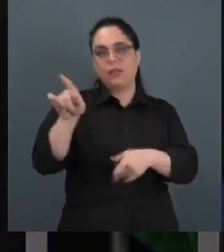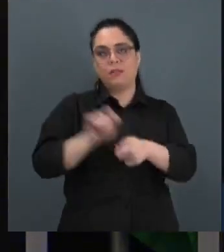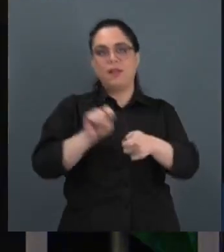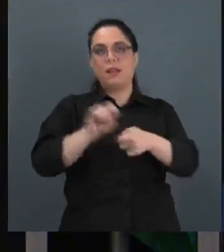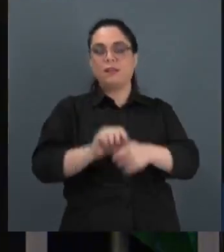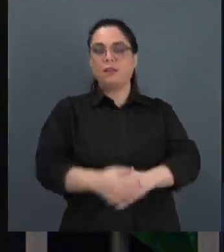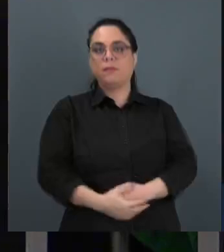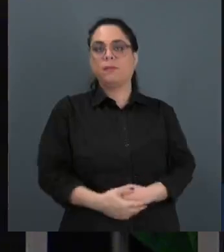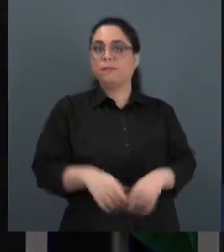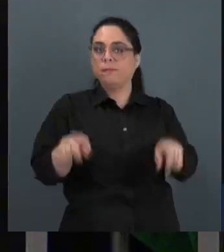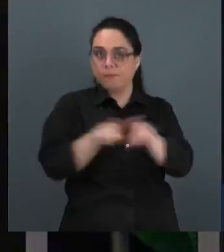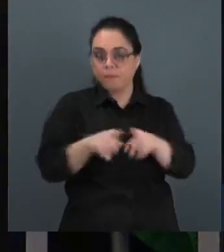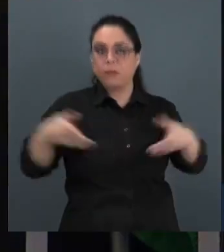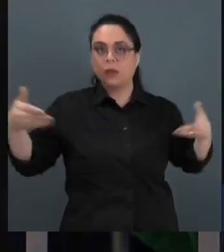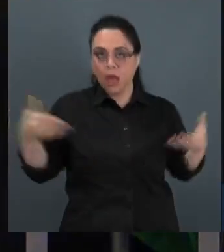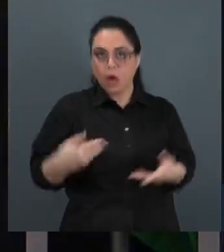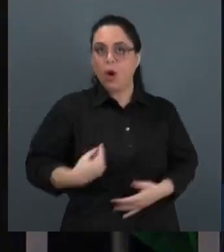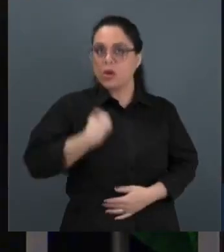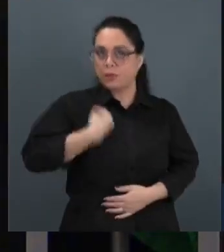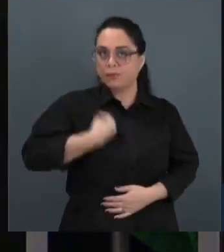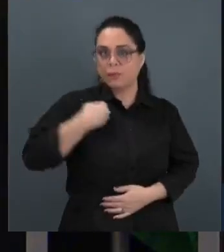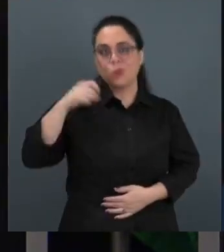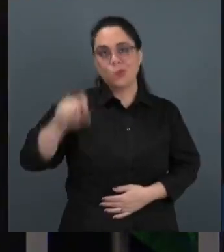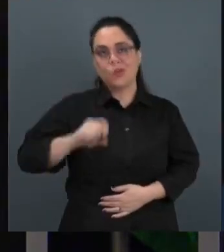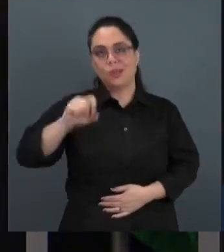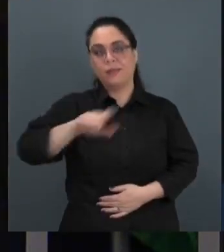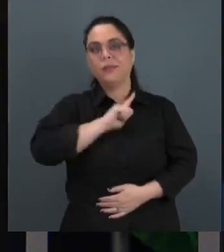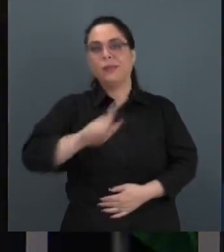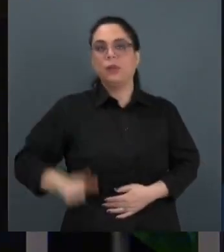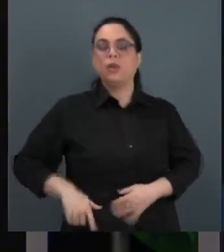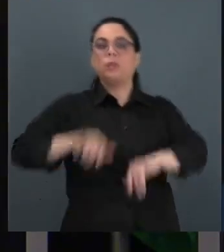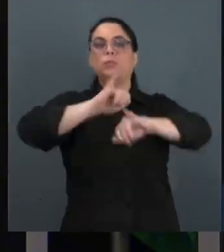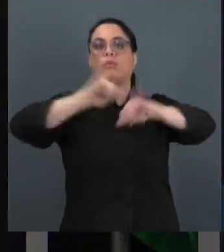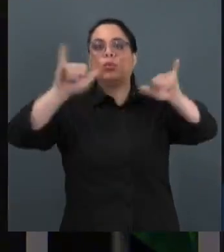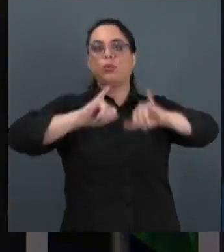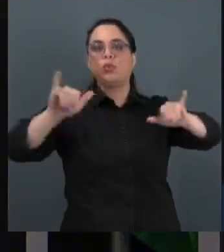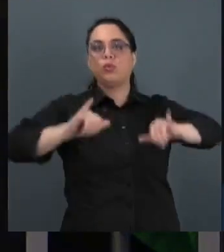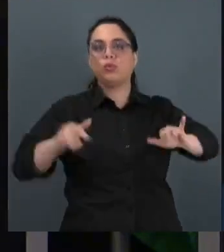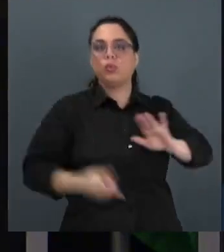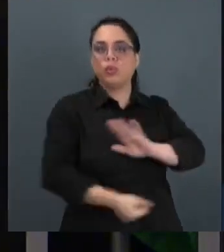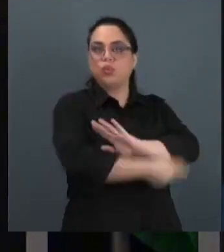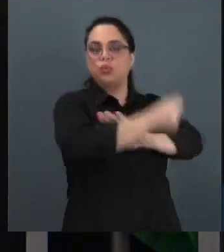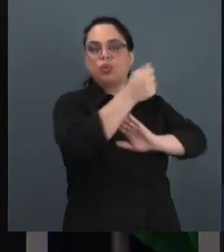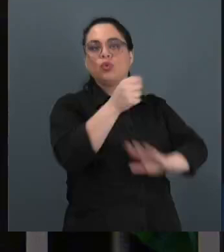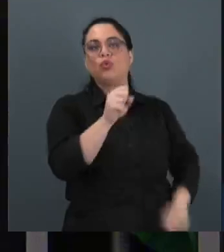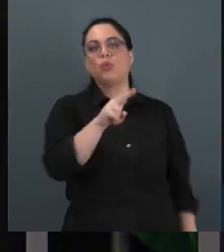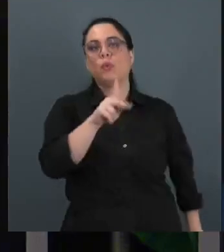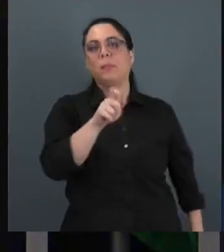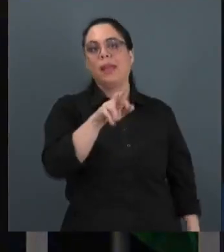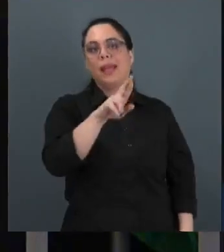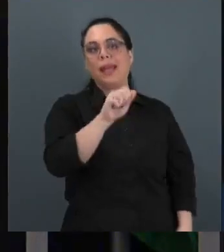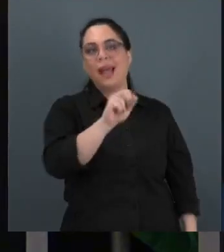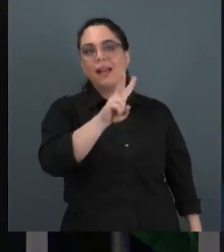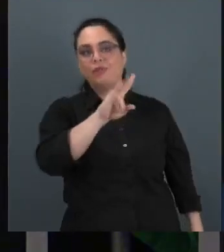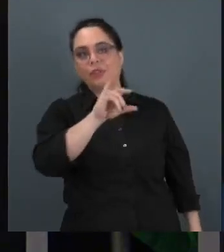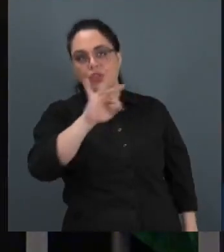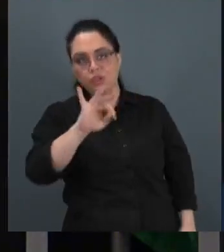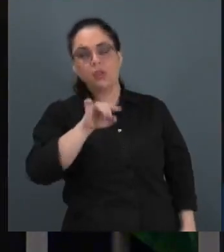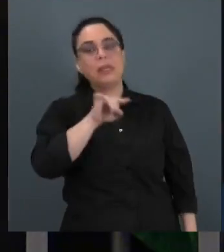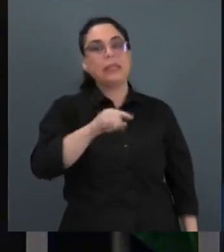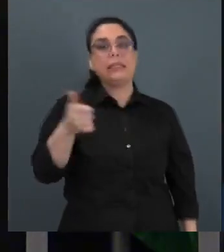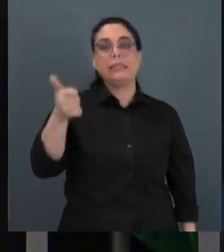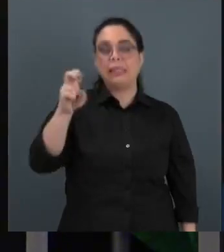Nós temos agora o governo anunciando que vai ter um superávit de 15 bilhões de reais. Olha que